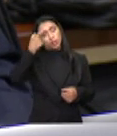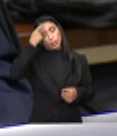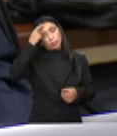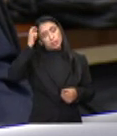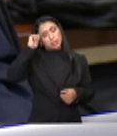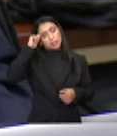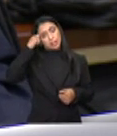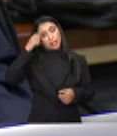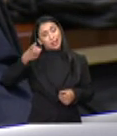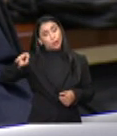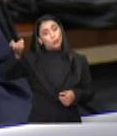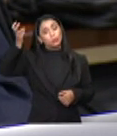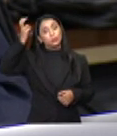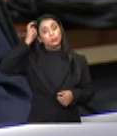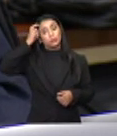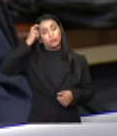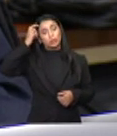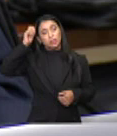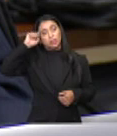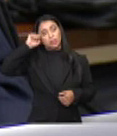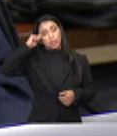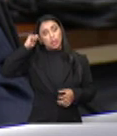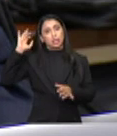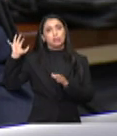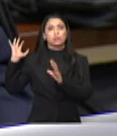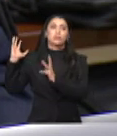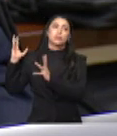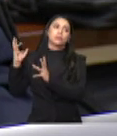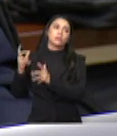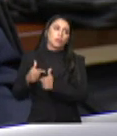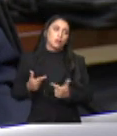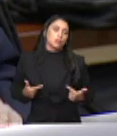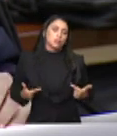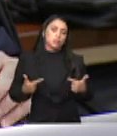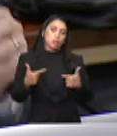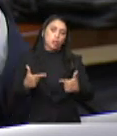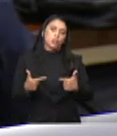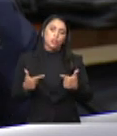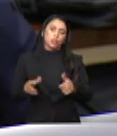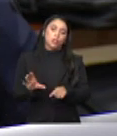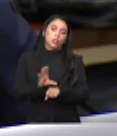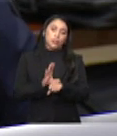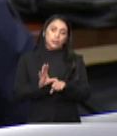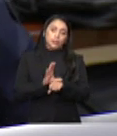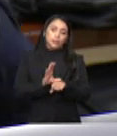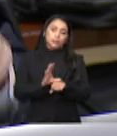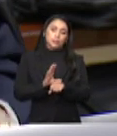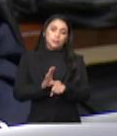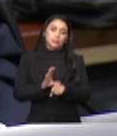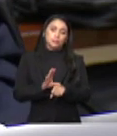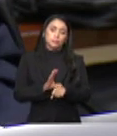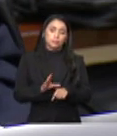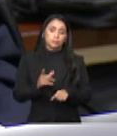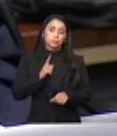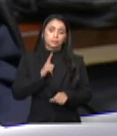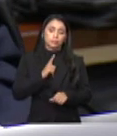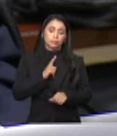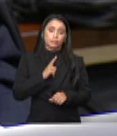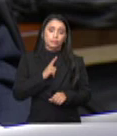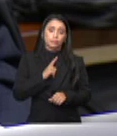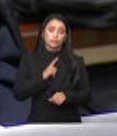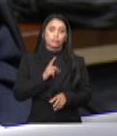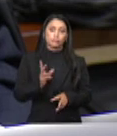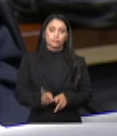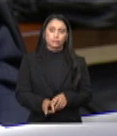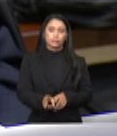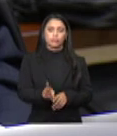É que a cultura negra, sua história e suas lutas são fatos constitutivos da história brasileira e sua